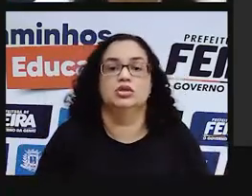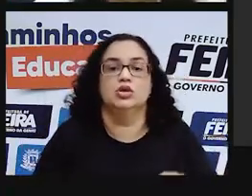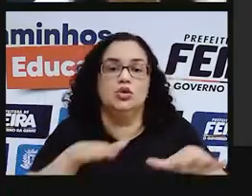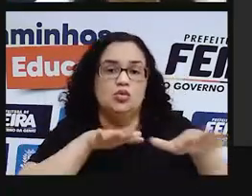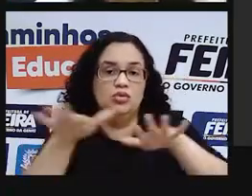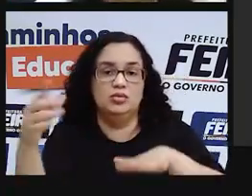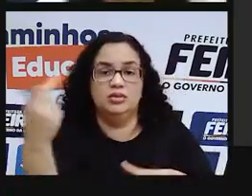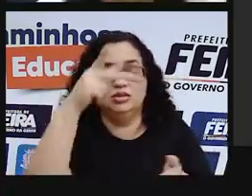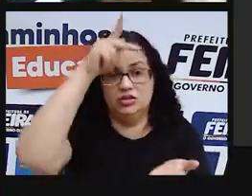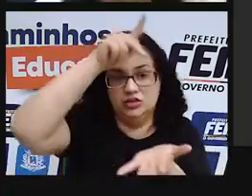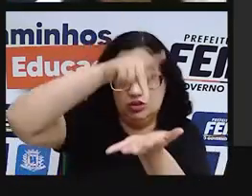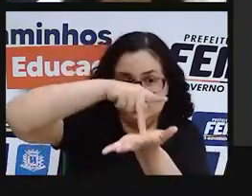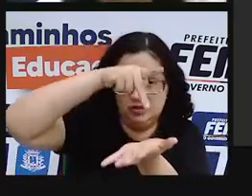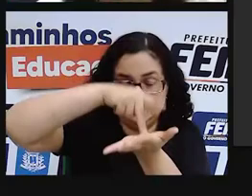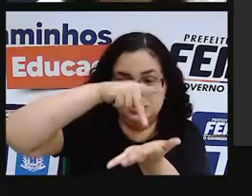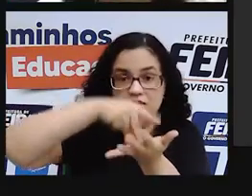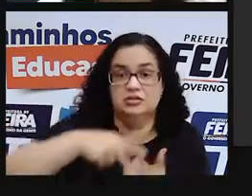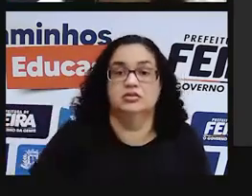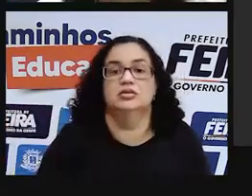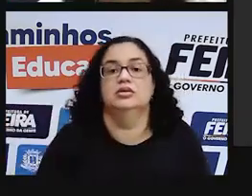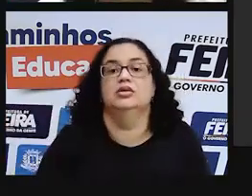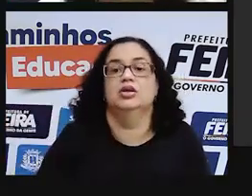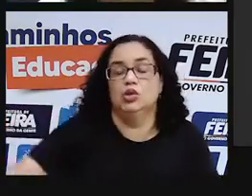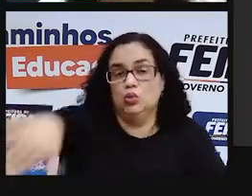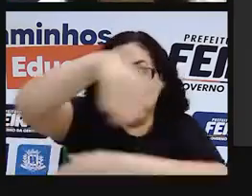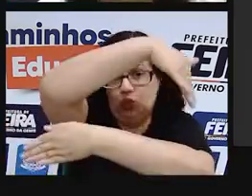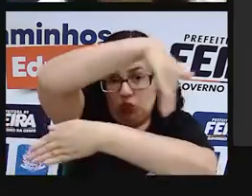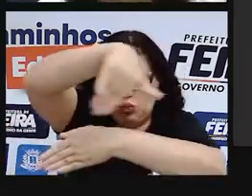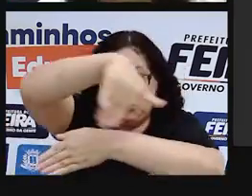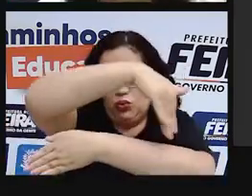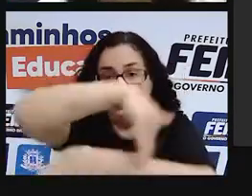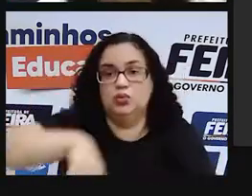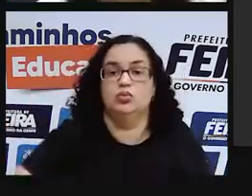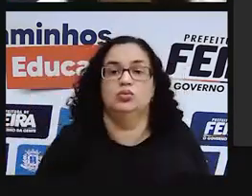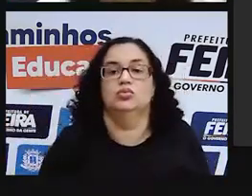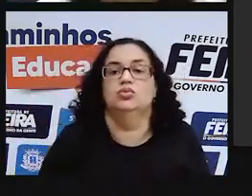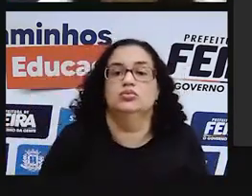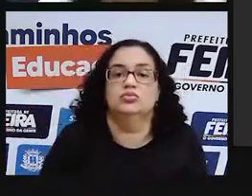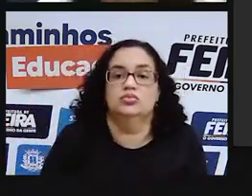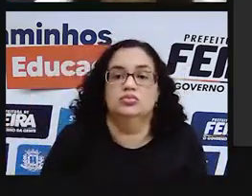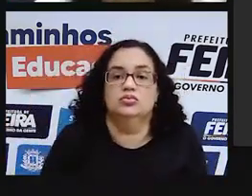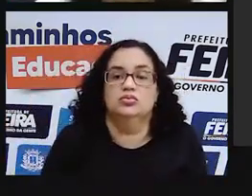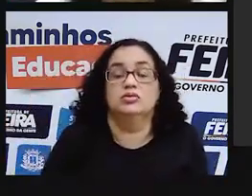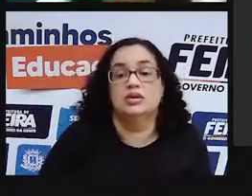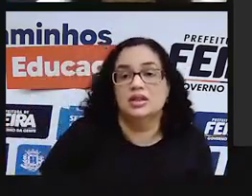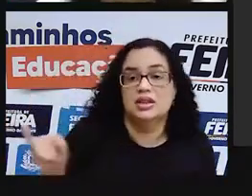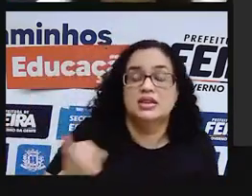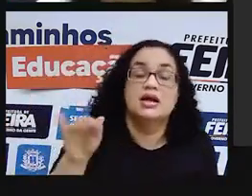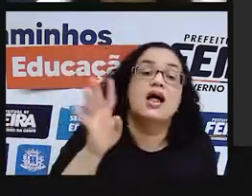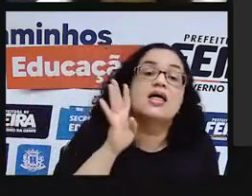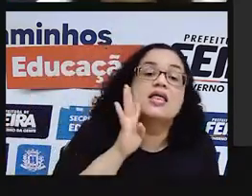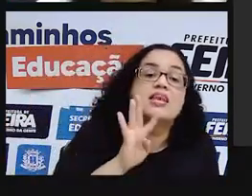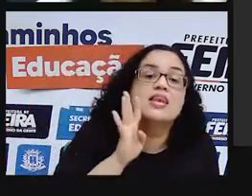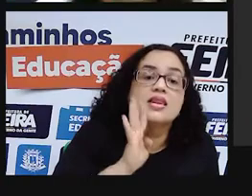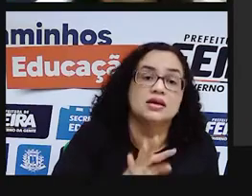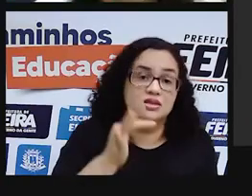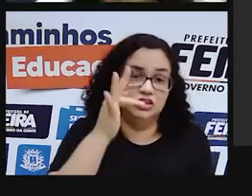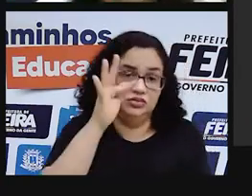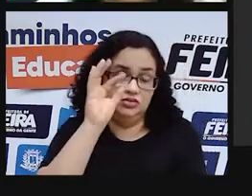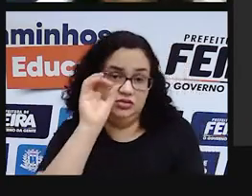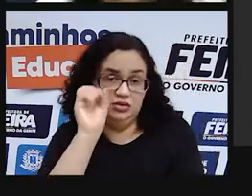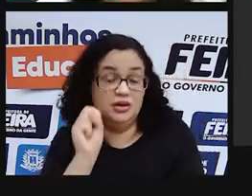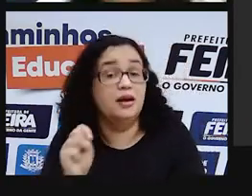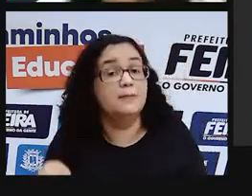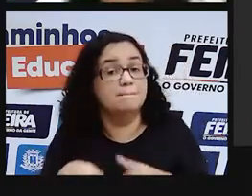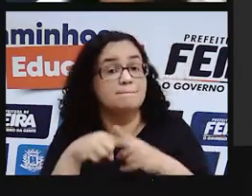movimento real reais ruas né e alguns pontos interessantes sobre a cidade